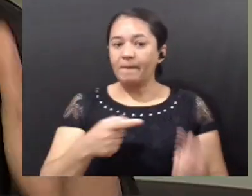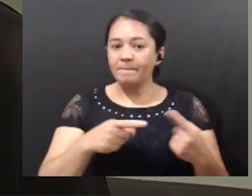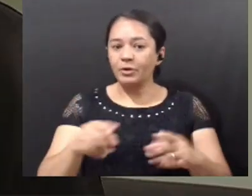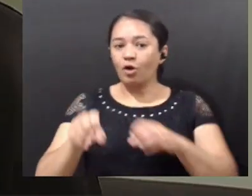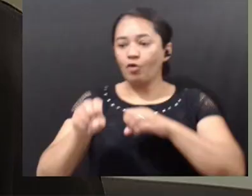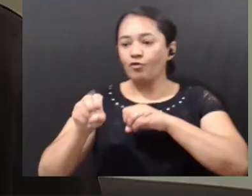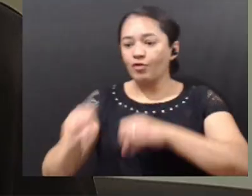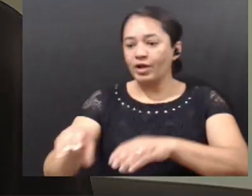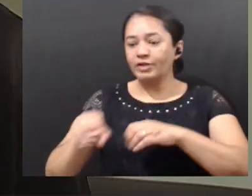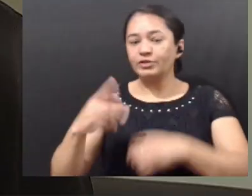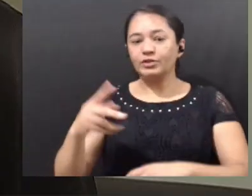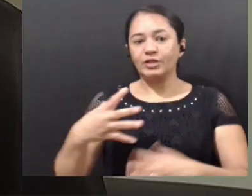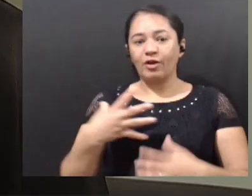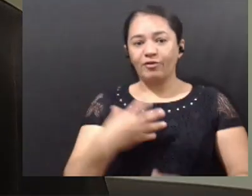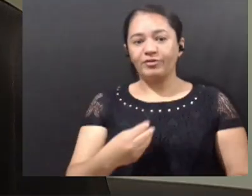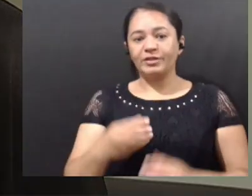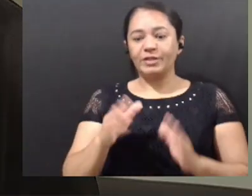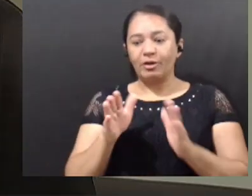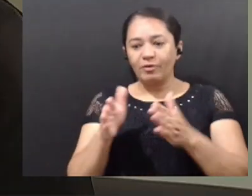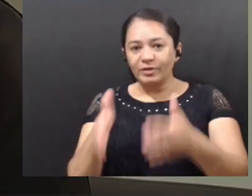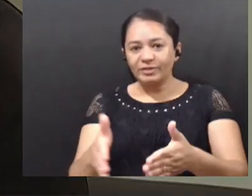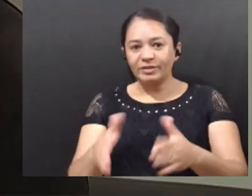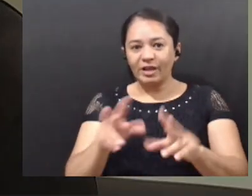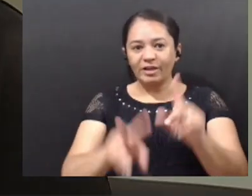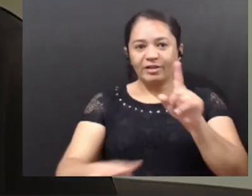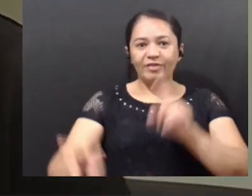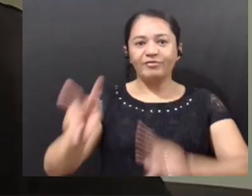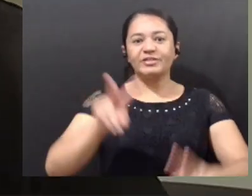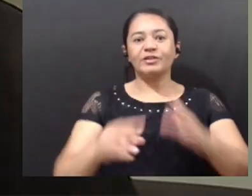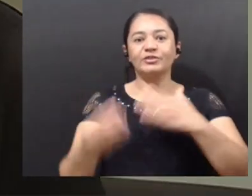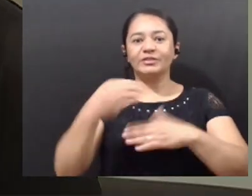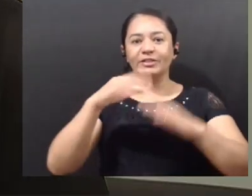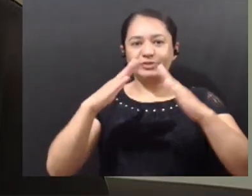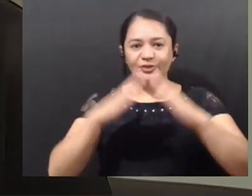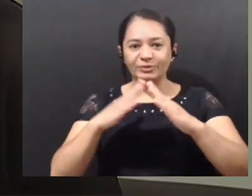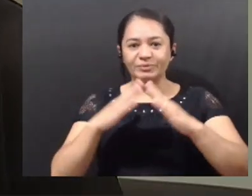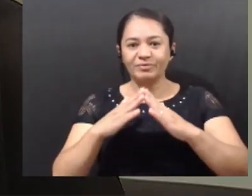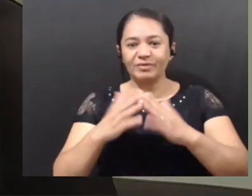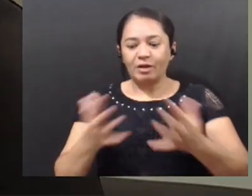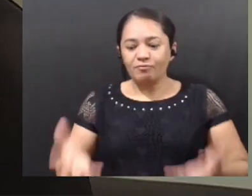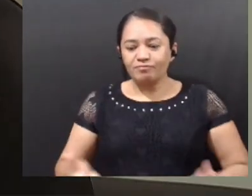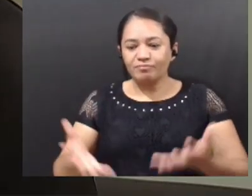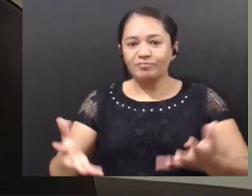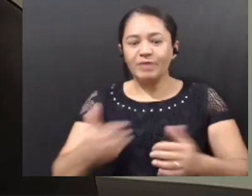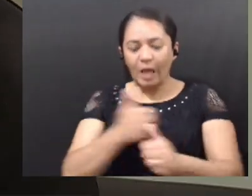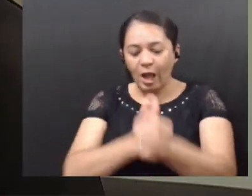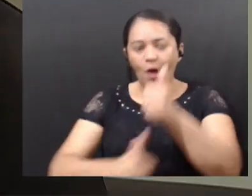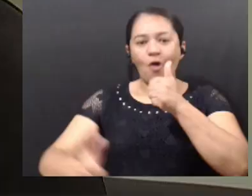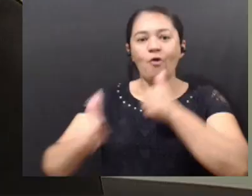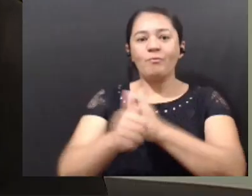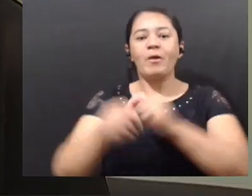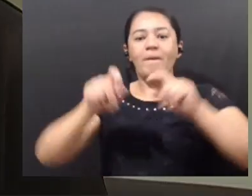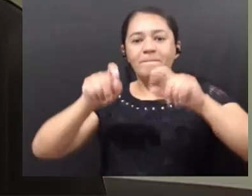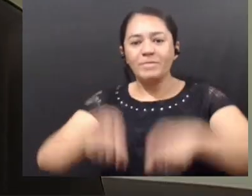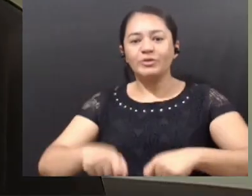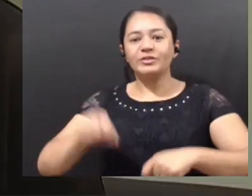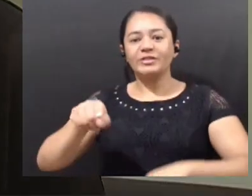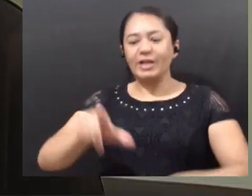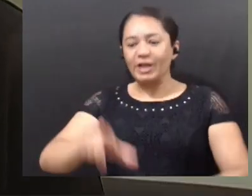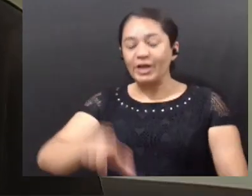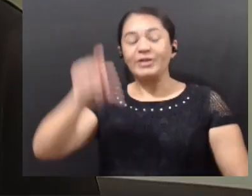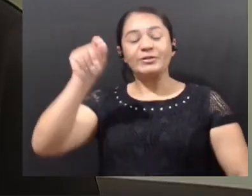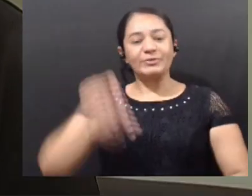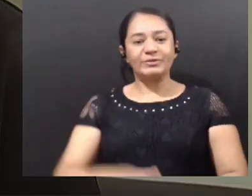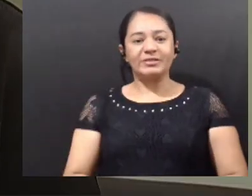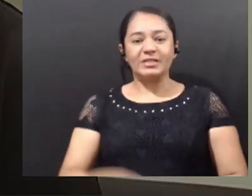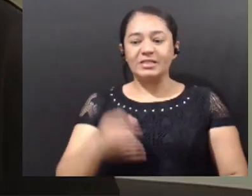esse viés e essa visão dentro de casa, para dar para ele a autonomia e a possibilidade dele escolher. Pois se ele quiser optar,